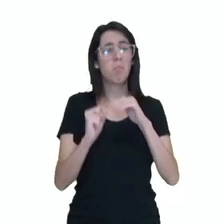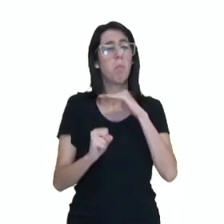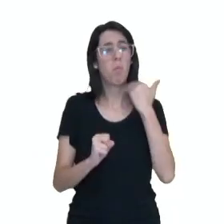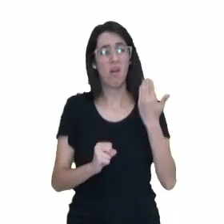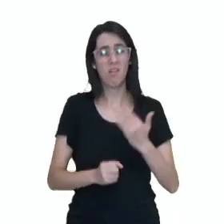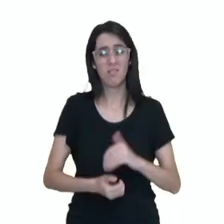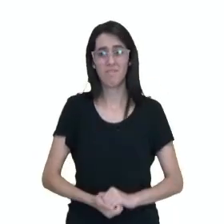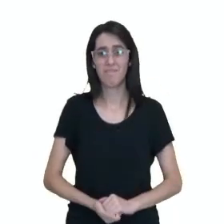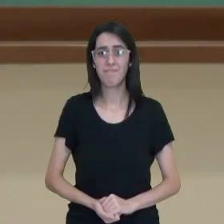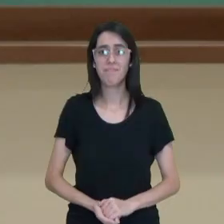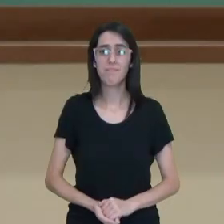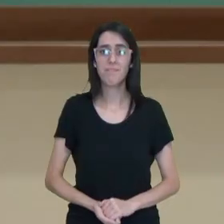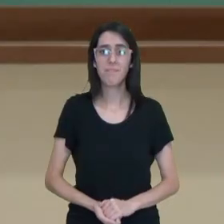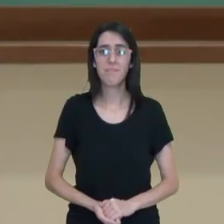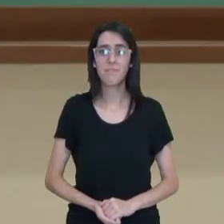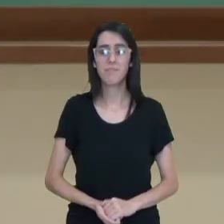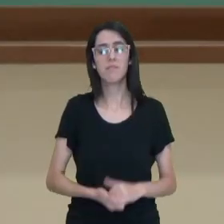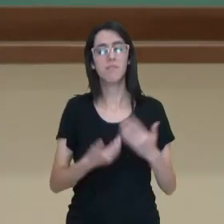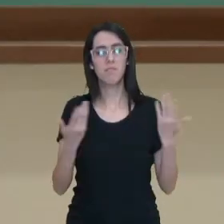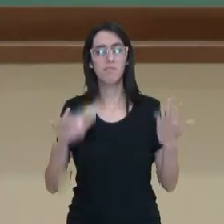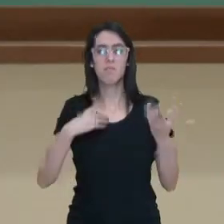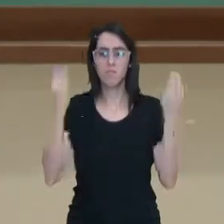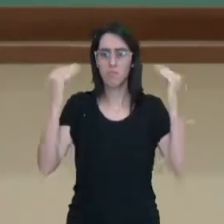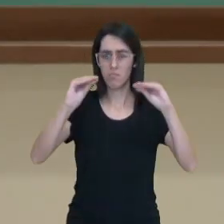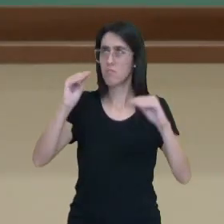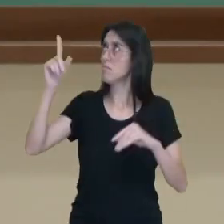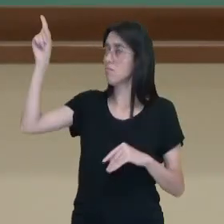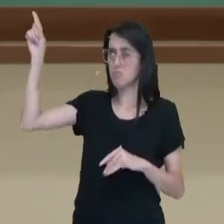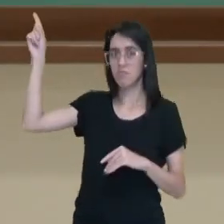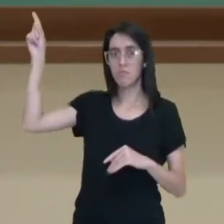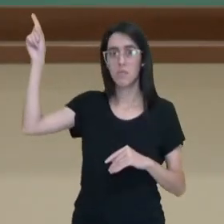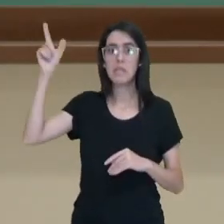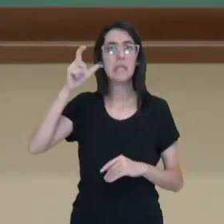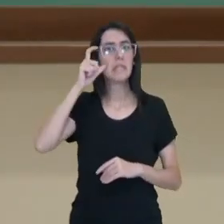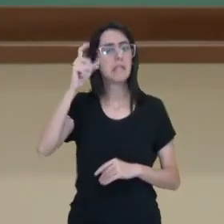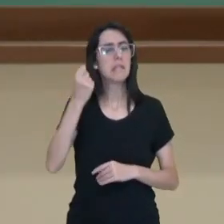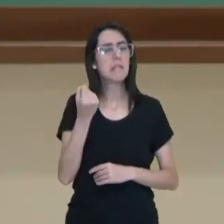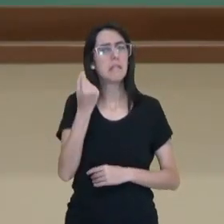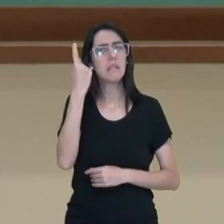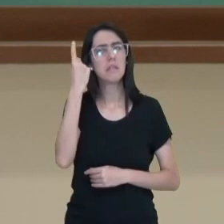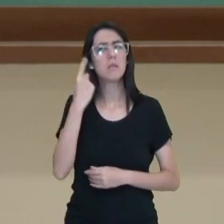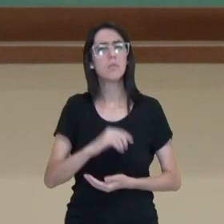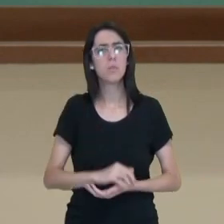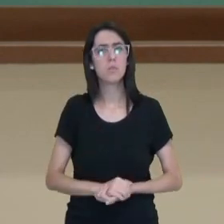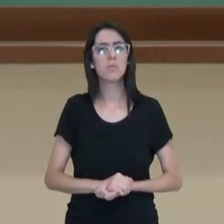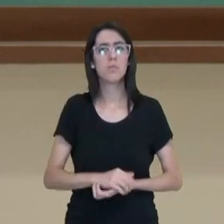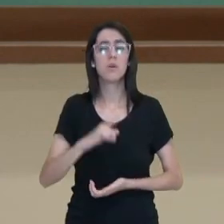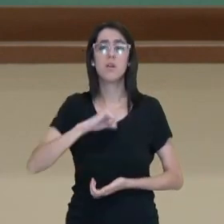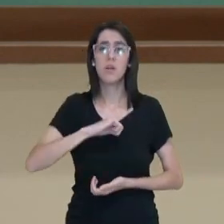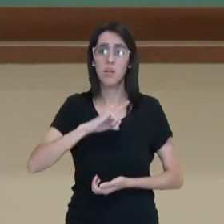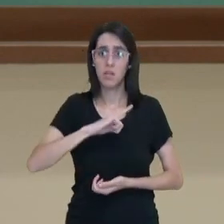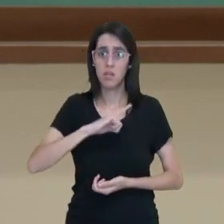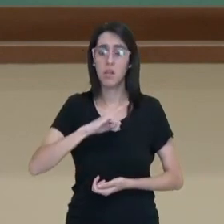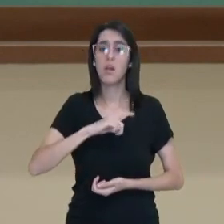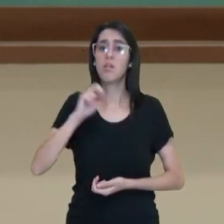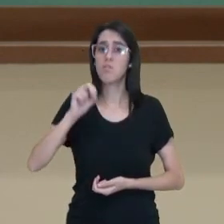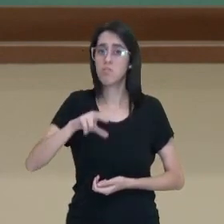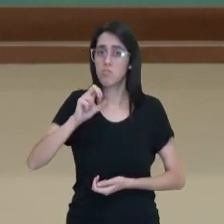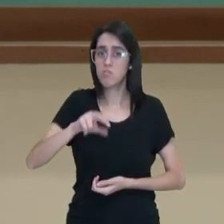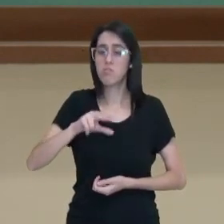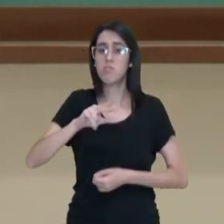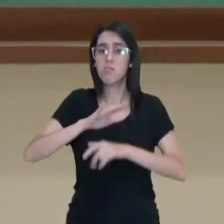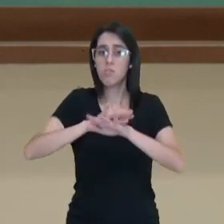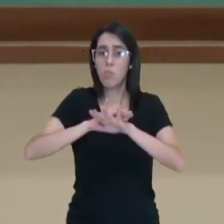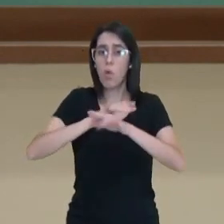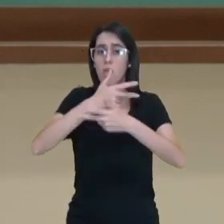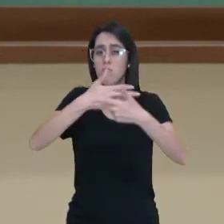Olha só, eu coloquei essa reportagem porque eu achei bastante interessante, né? Existem sim infecções, né, doenças sexualmente